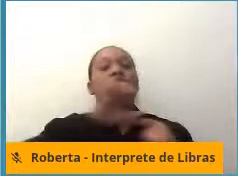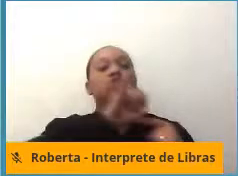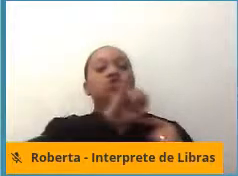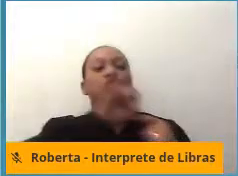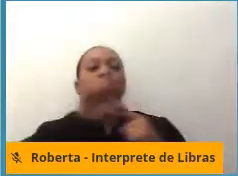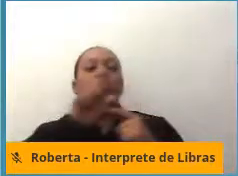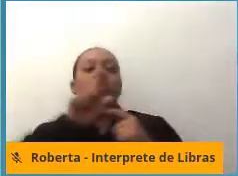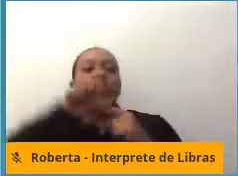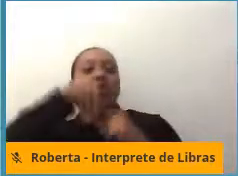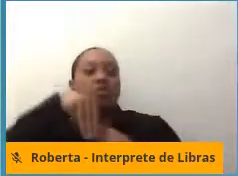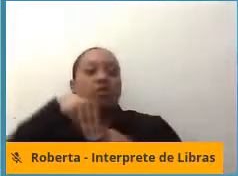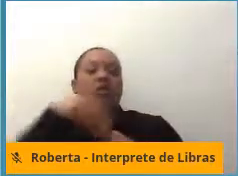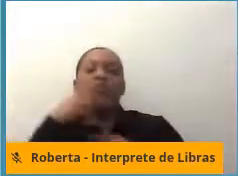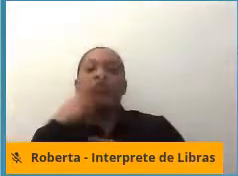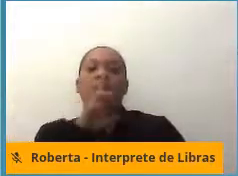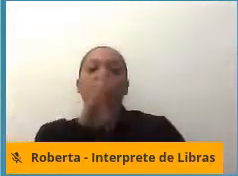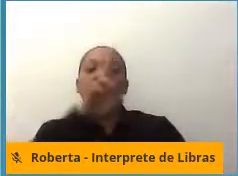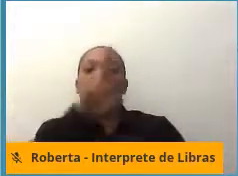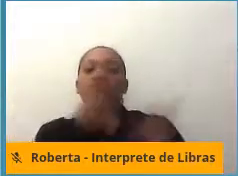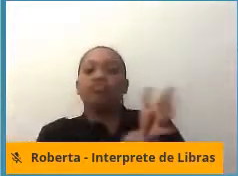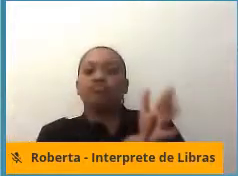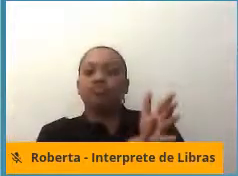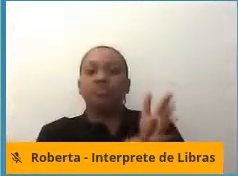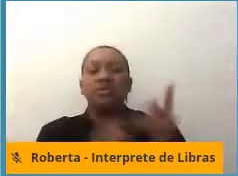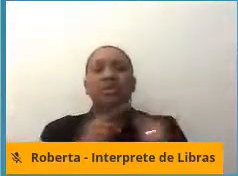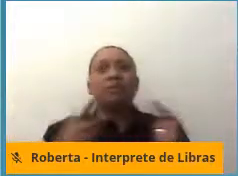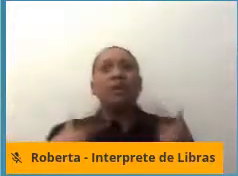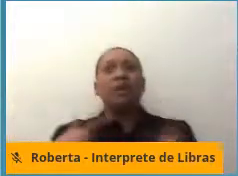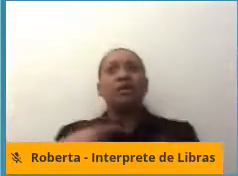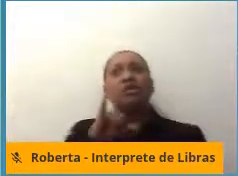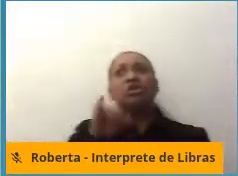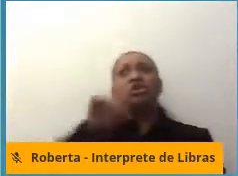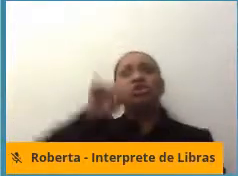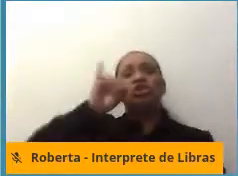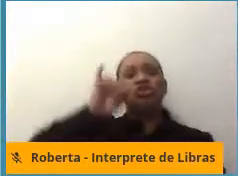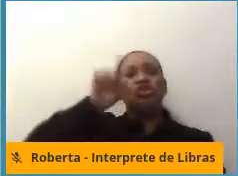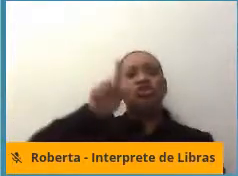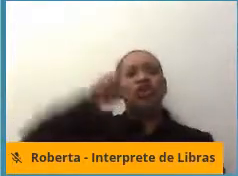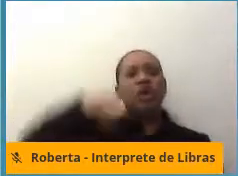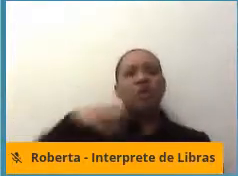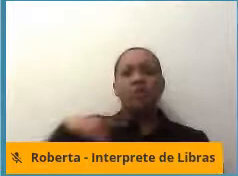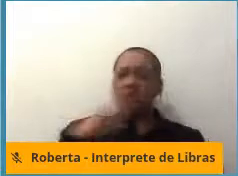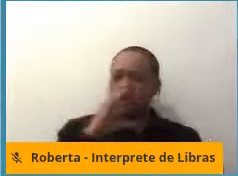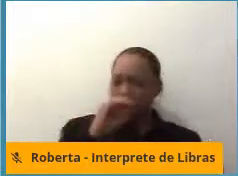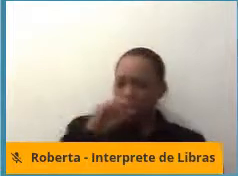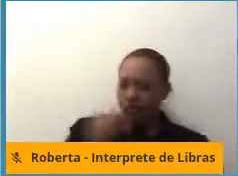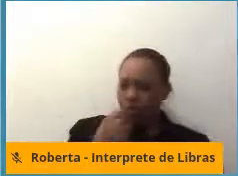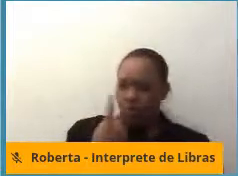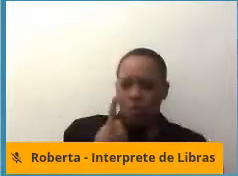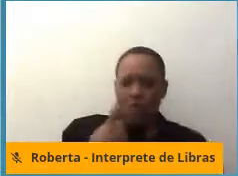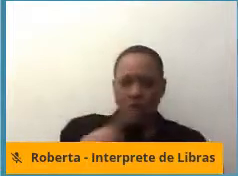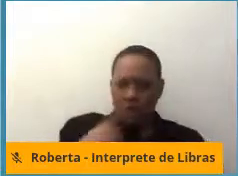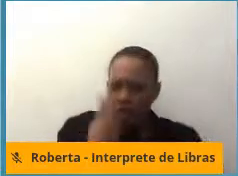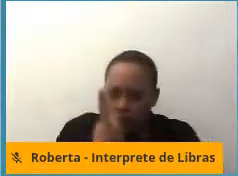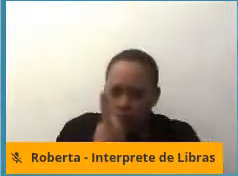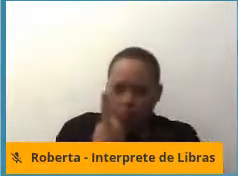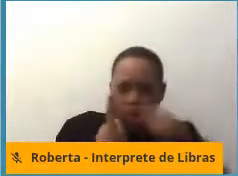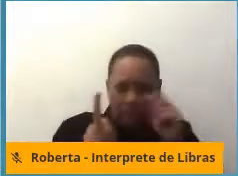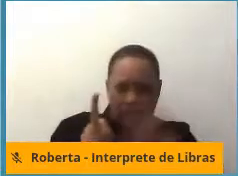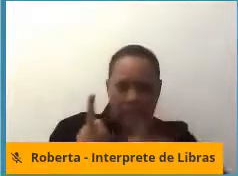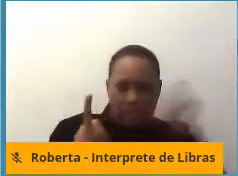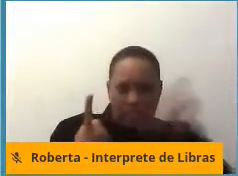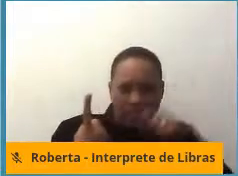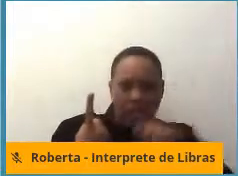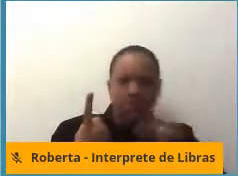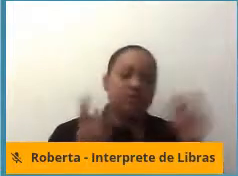algumas pessoas ficam preocupadas, mas meu IgM deu 0,1, será que eu tenho esse 1zinho aí? Não, isso está dentro do valor